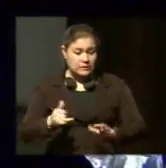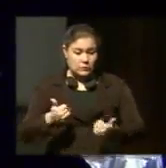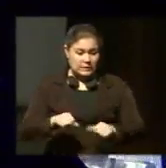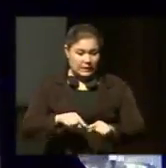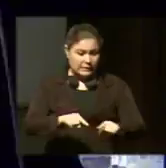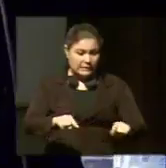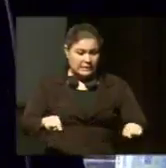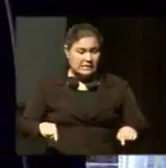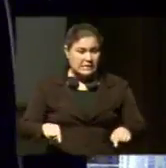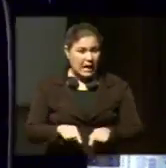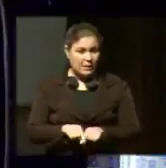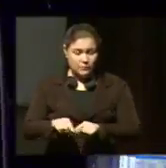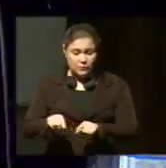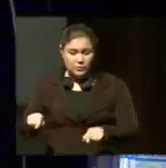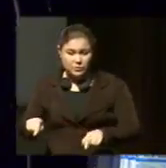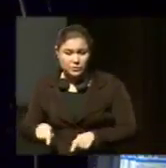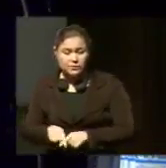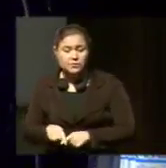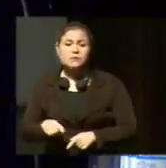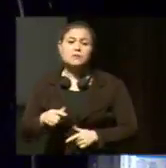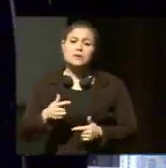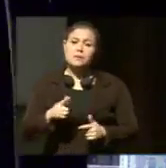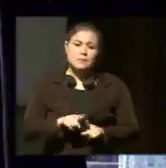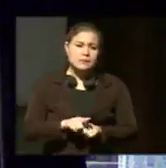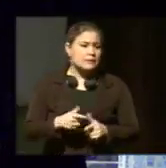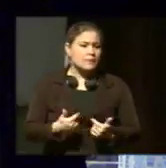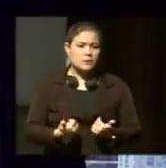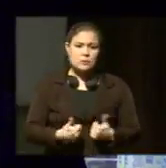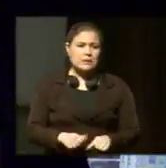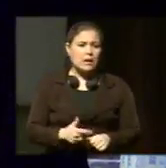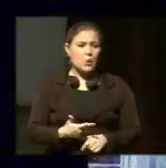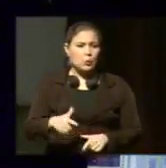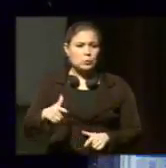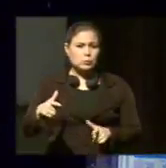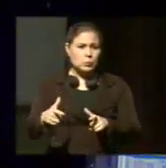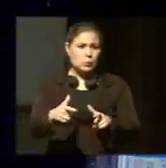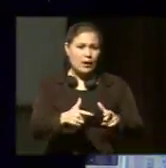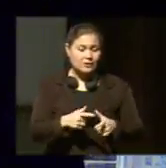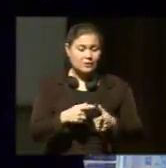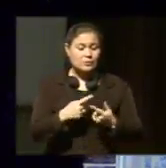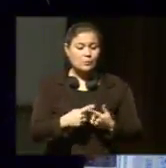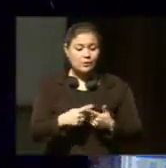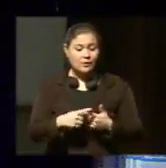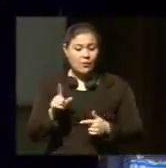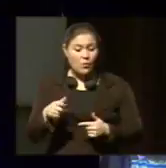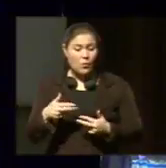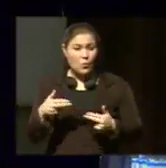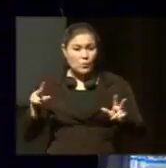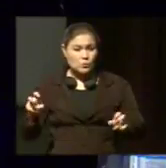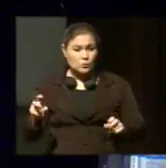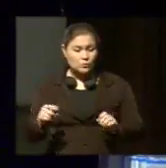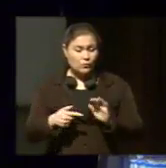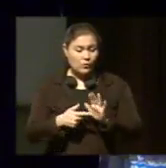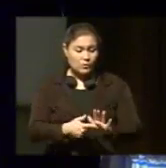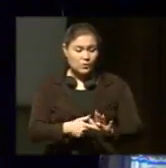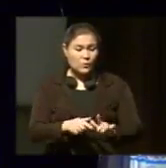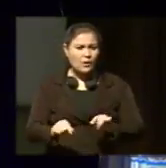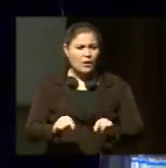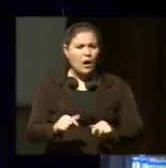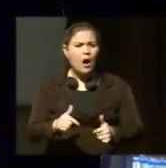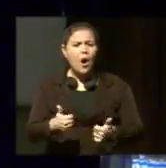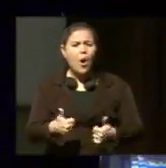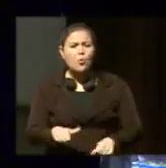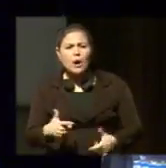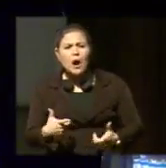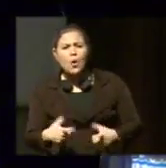espaços midiáticos, mas elas também não estão em outros lugares. Porque a questão que foi posta, muito bem colocada, é: onde vocês